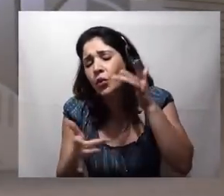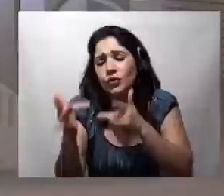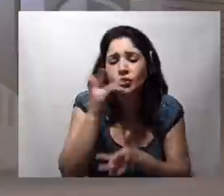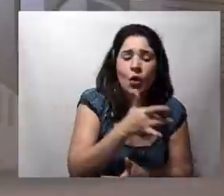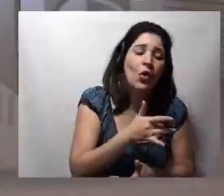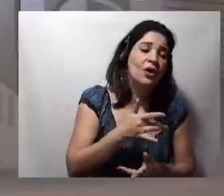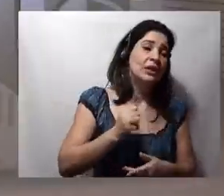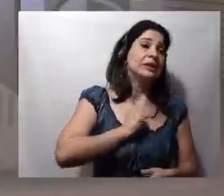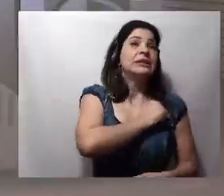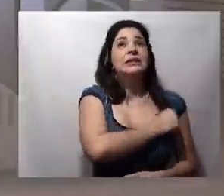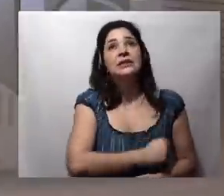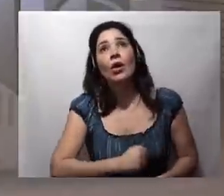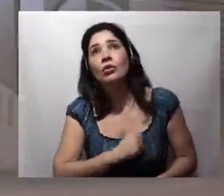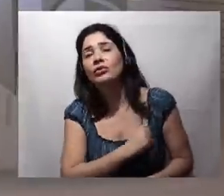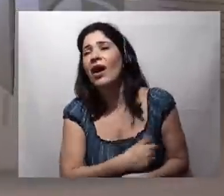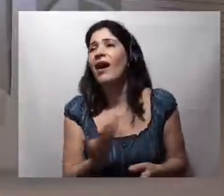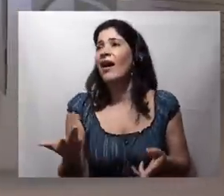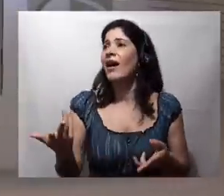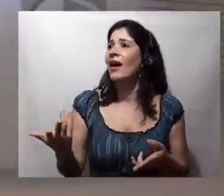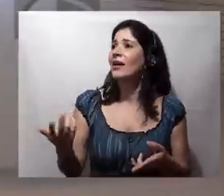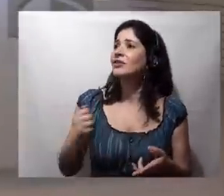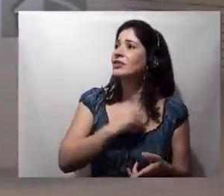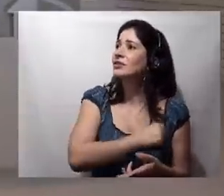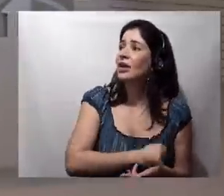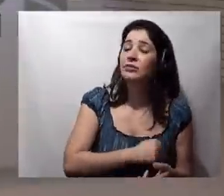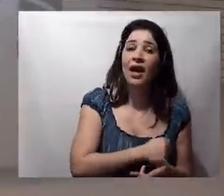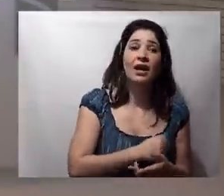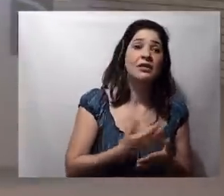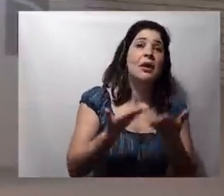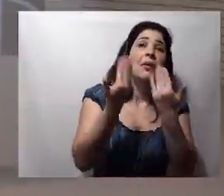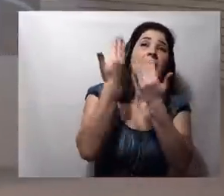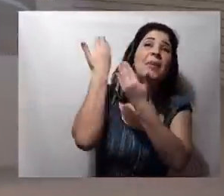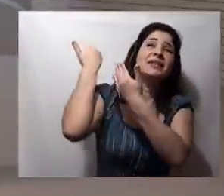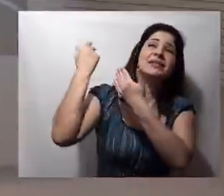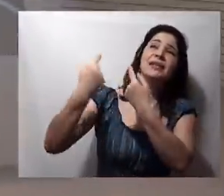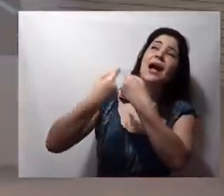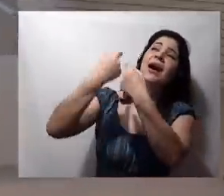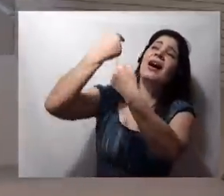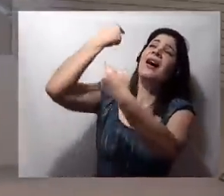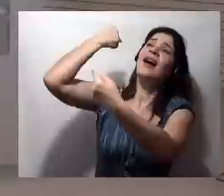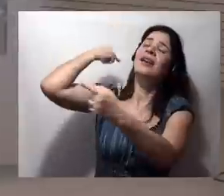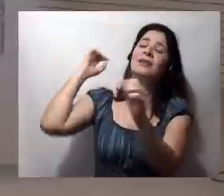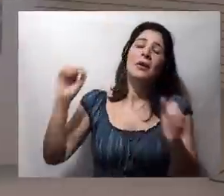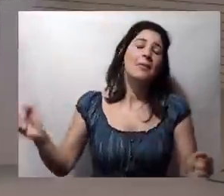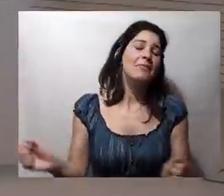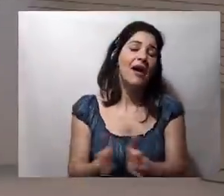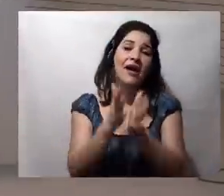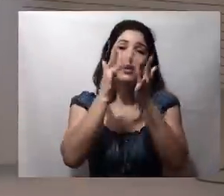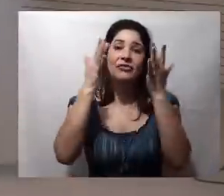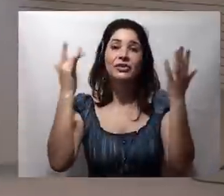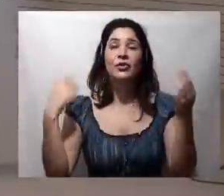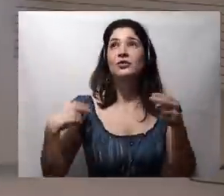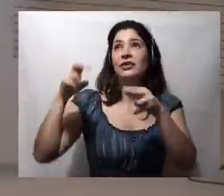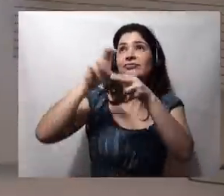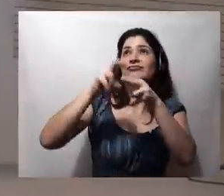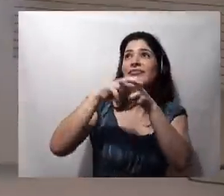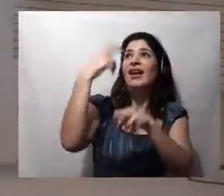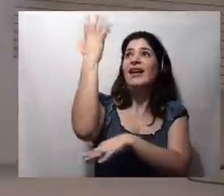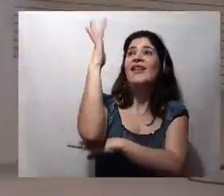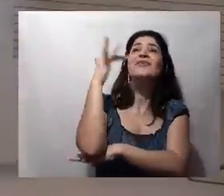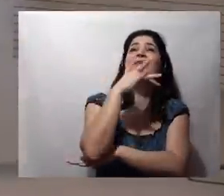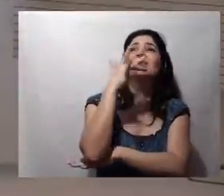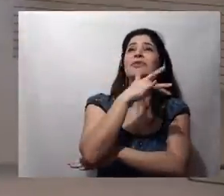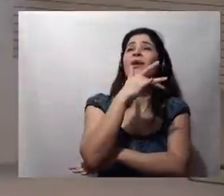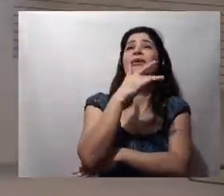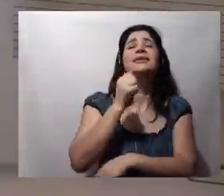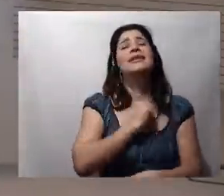saudade de sentar debaixo da minha vida inteira e pega um cartão tem